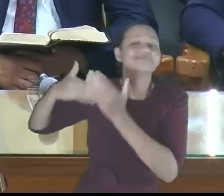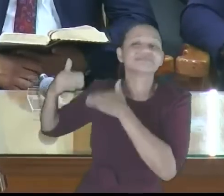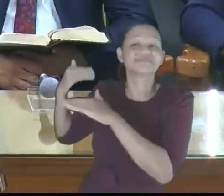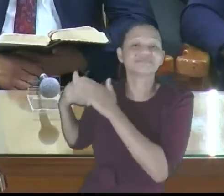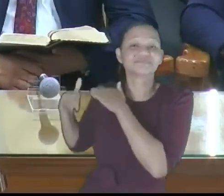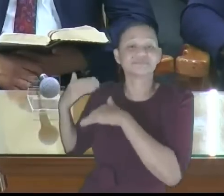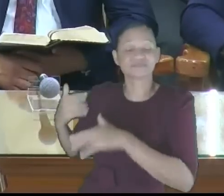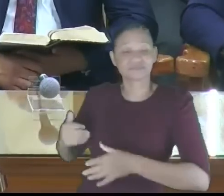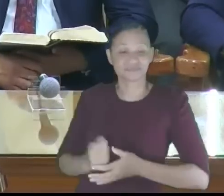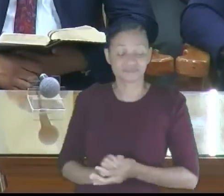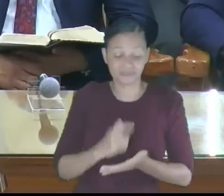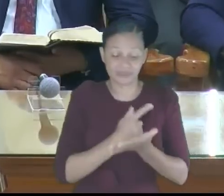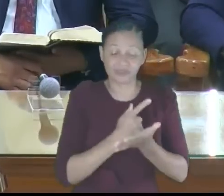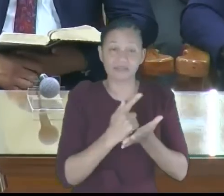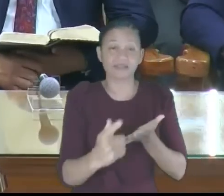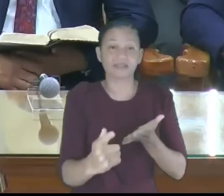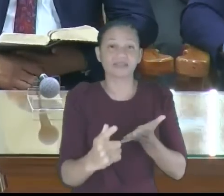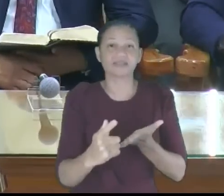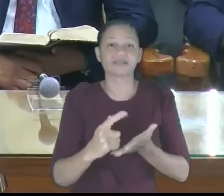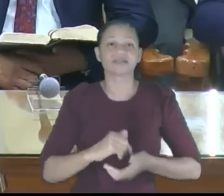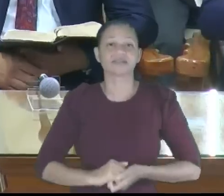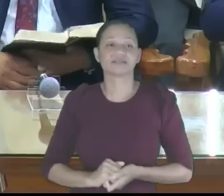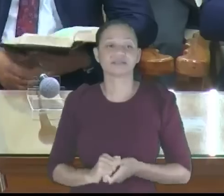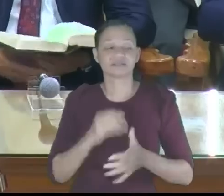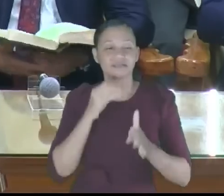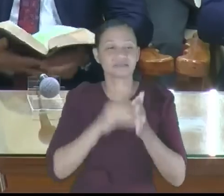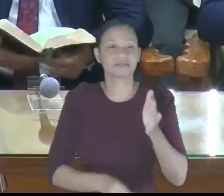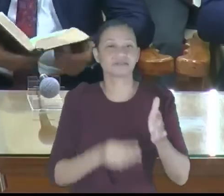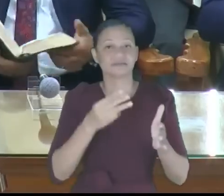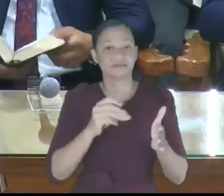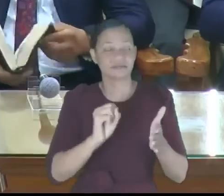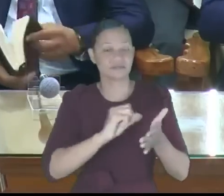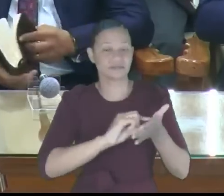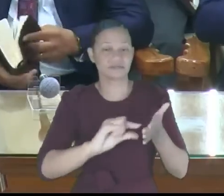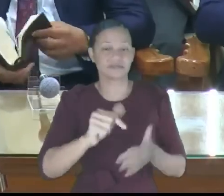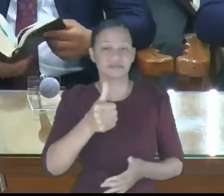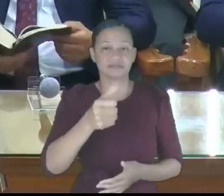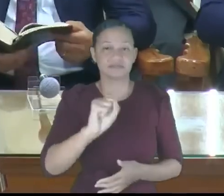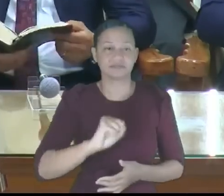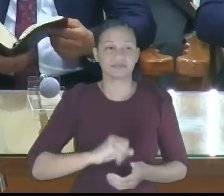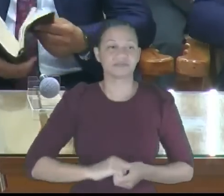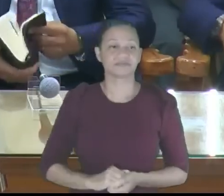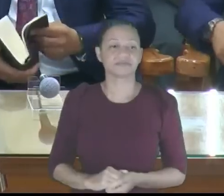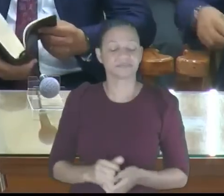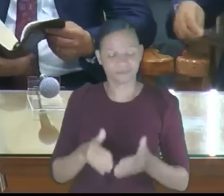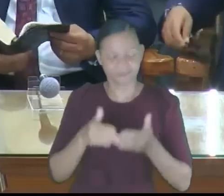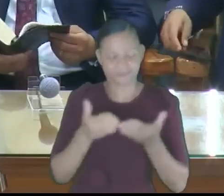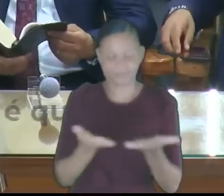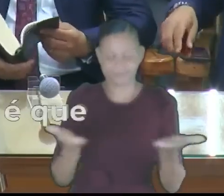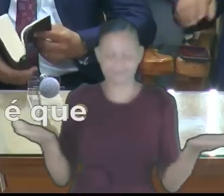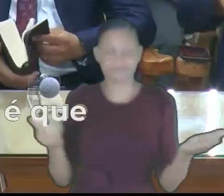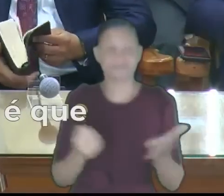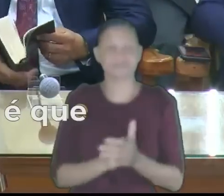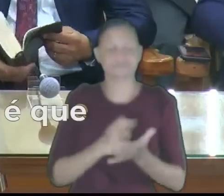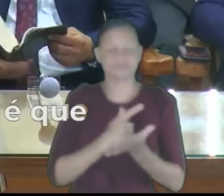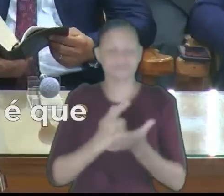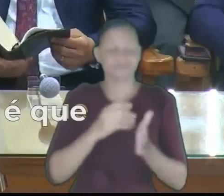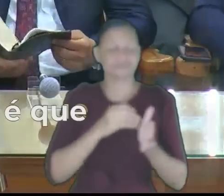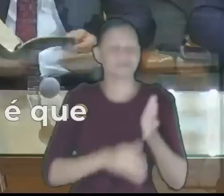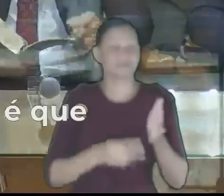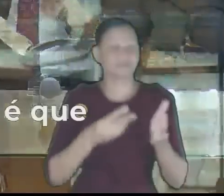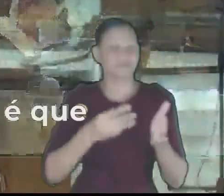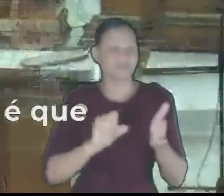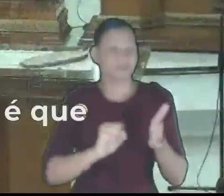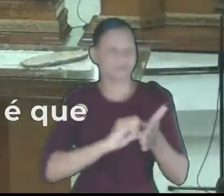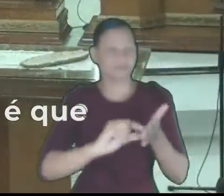ver em Gênesis 38, 18. Gênesis 38, 18, por favor. Gênesis 38 e 18,